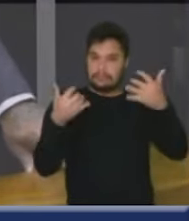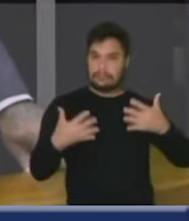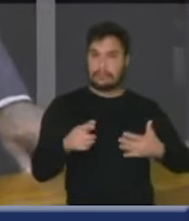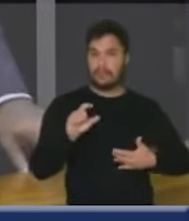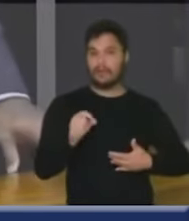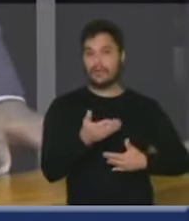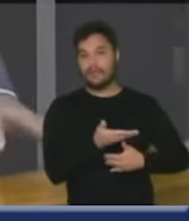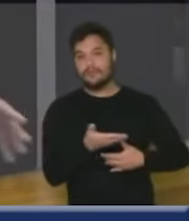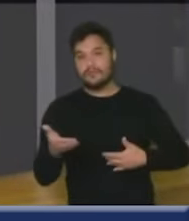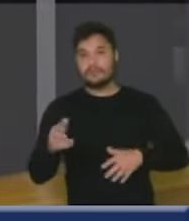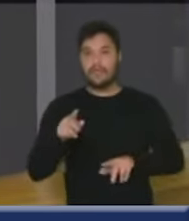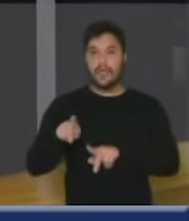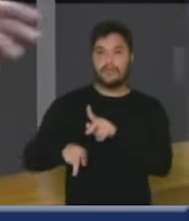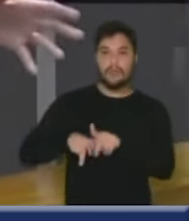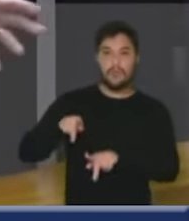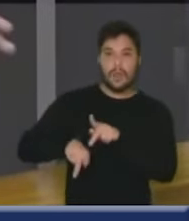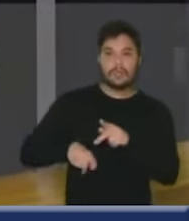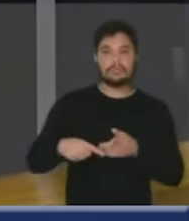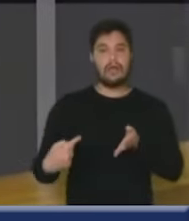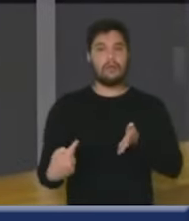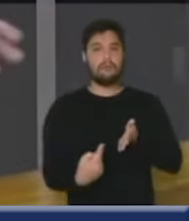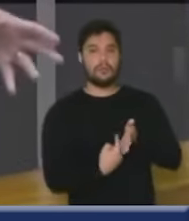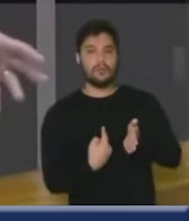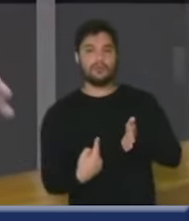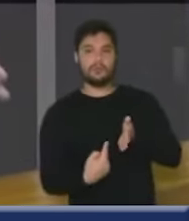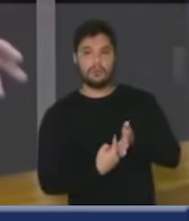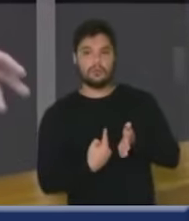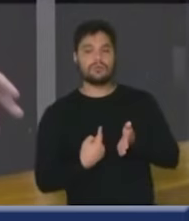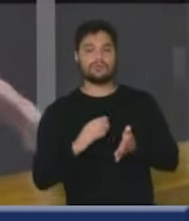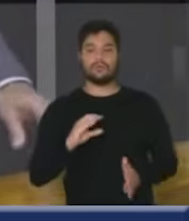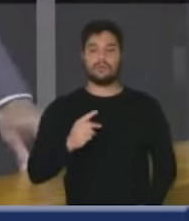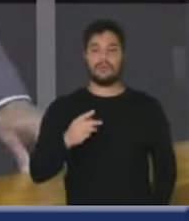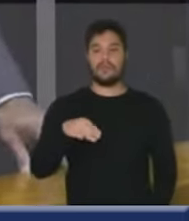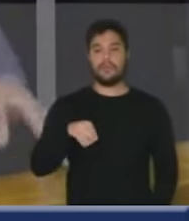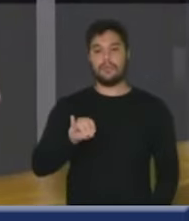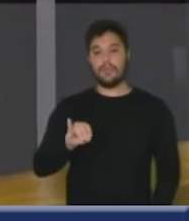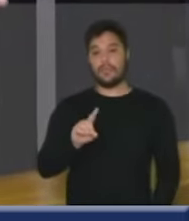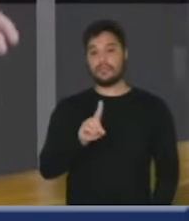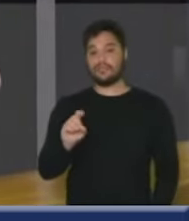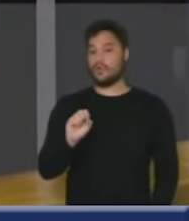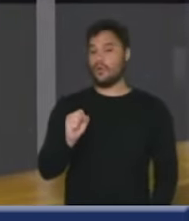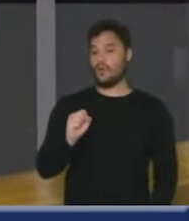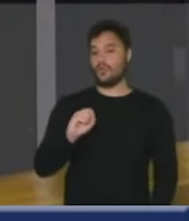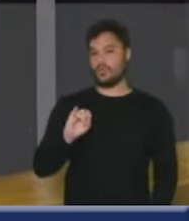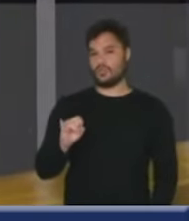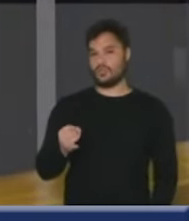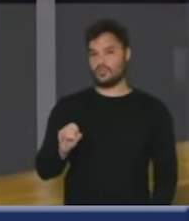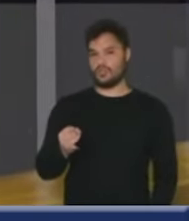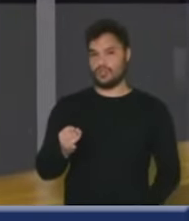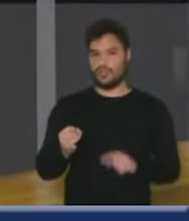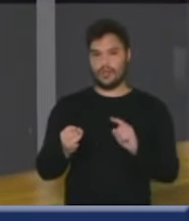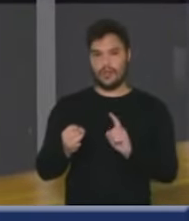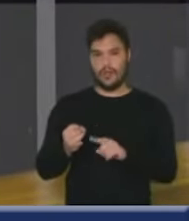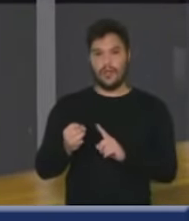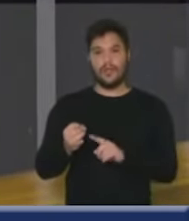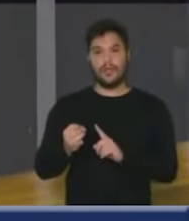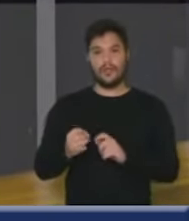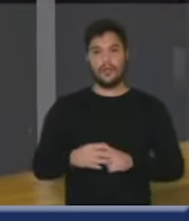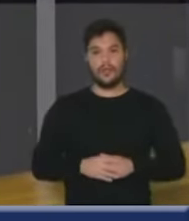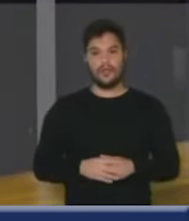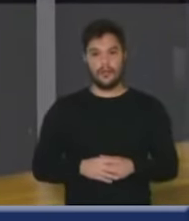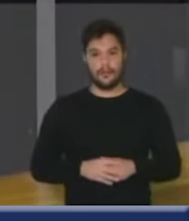que nos perguntam né com relação a cpmi do 8 de janeiro porque ela é automática e não